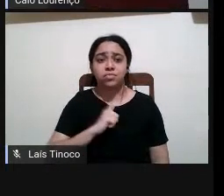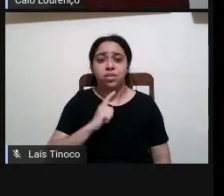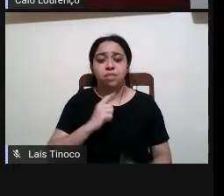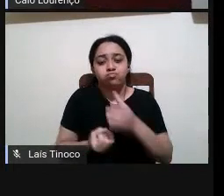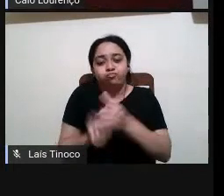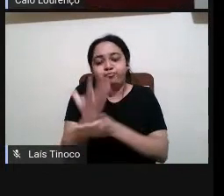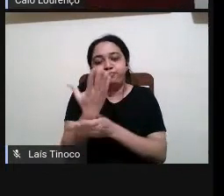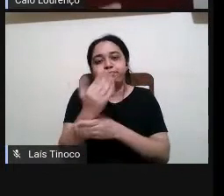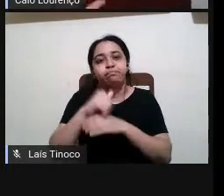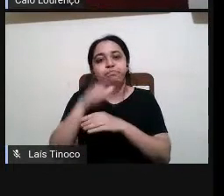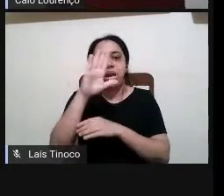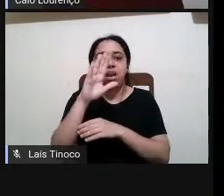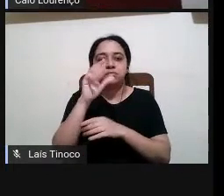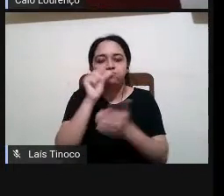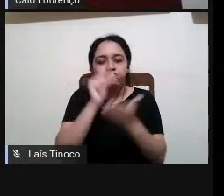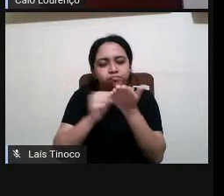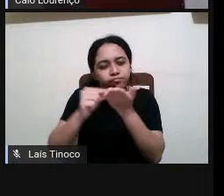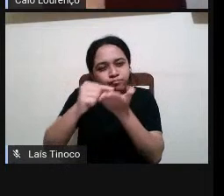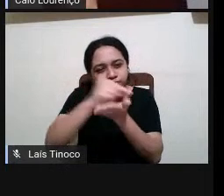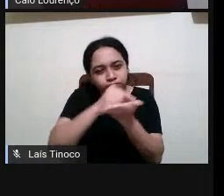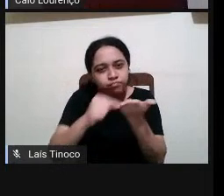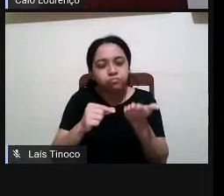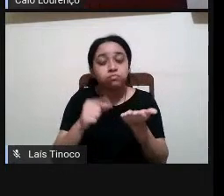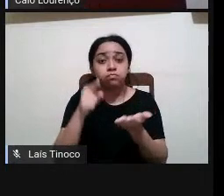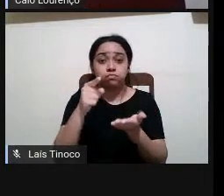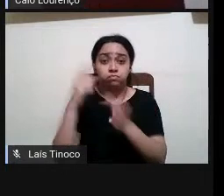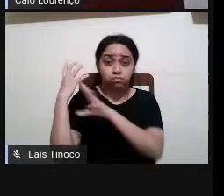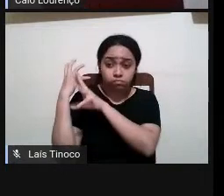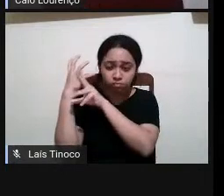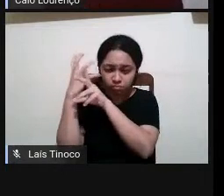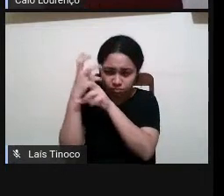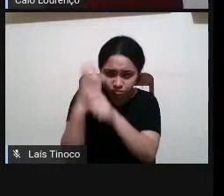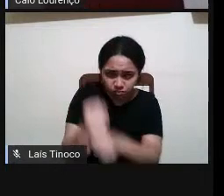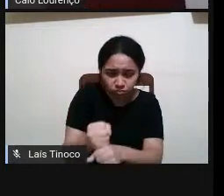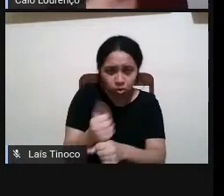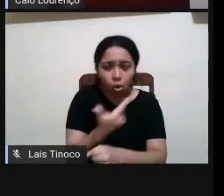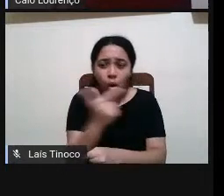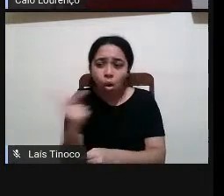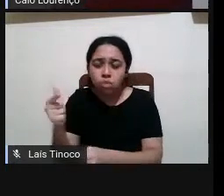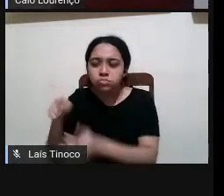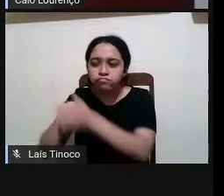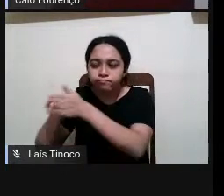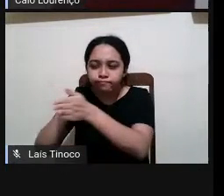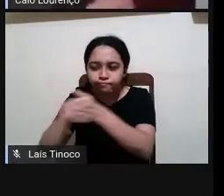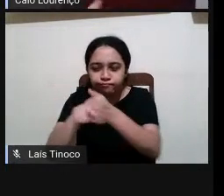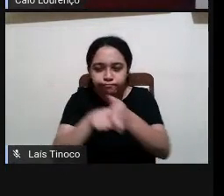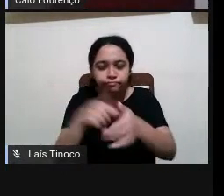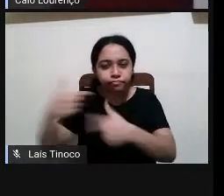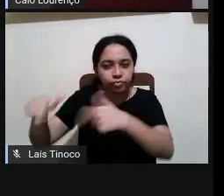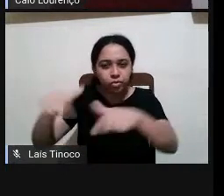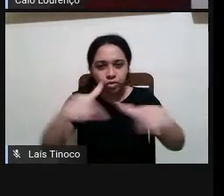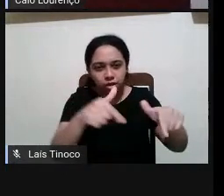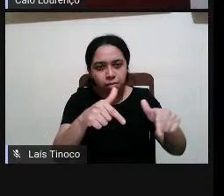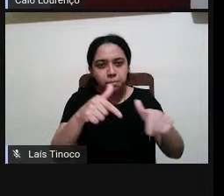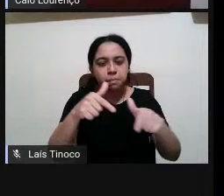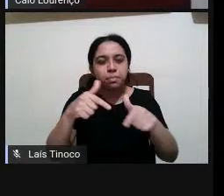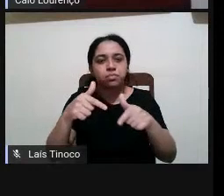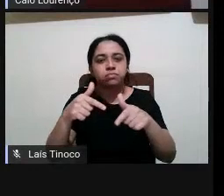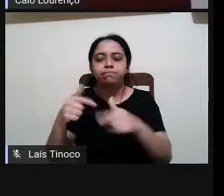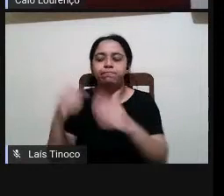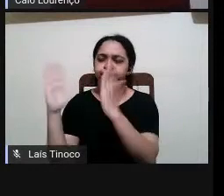fez um levantamento, uma revisão de outros trabalhos que analisaram